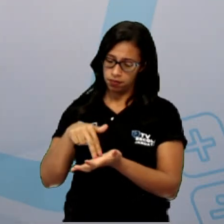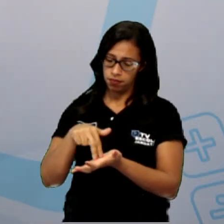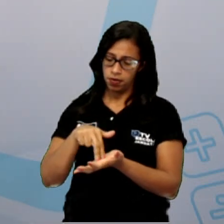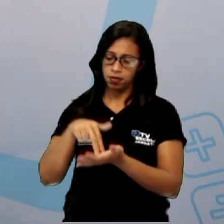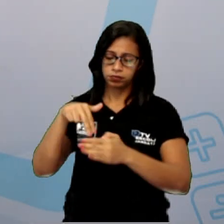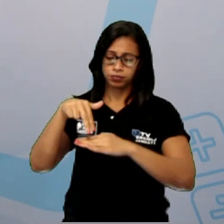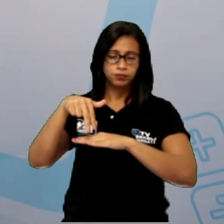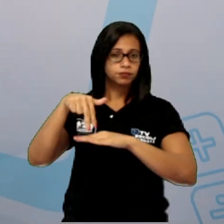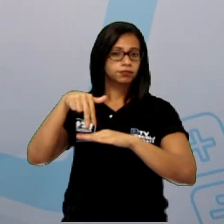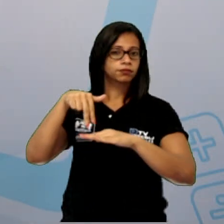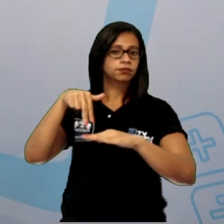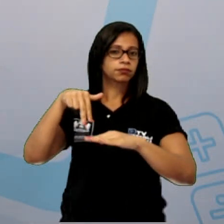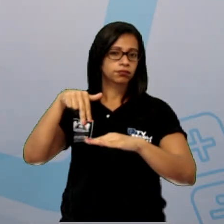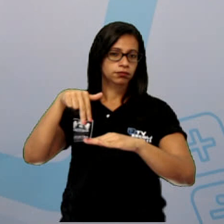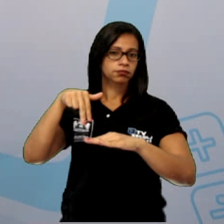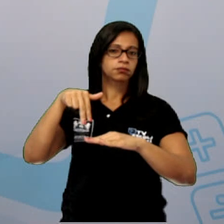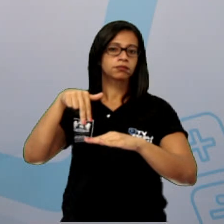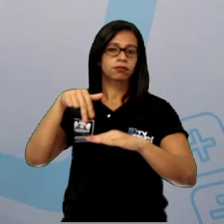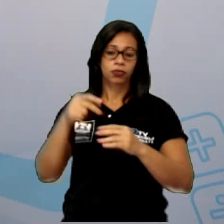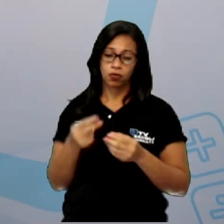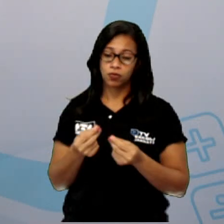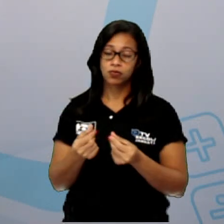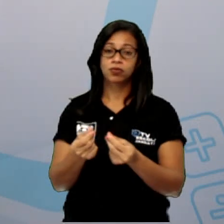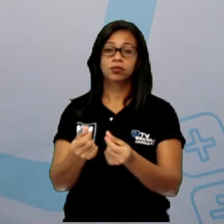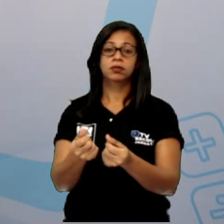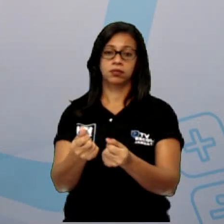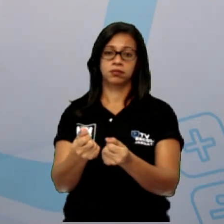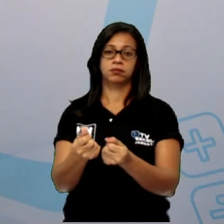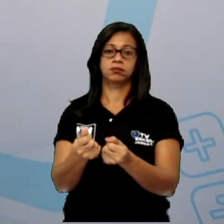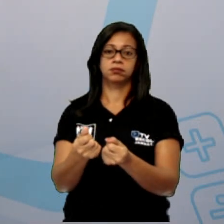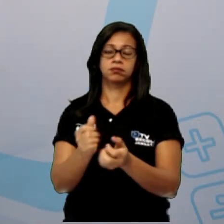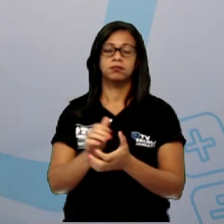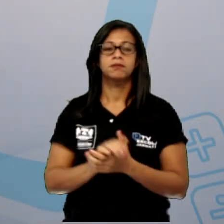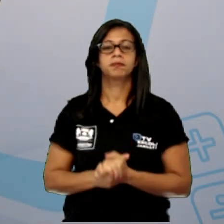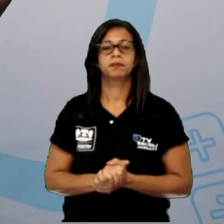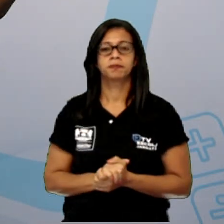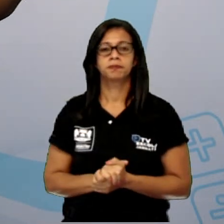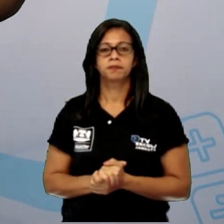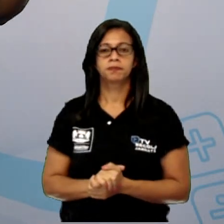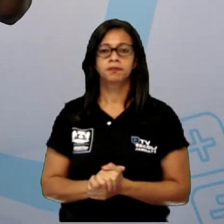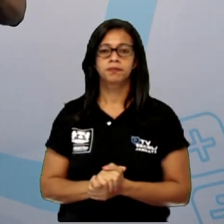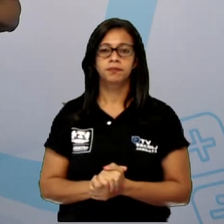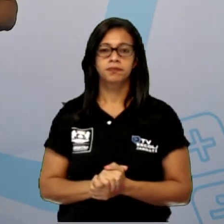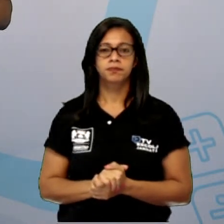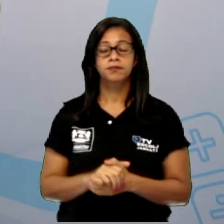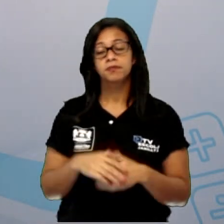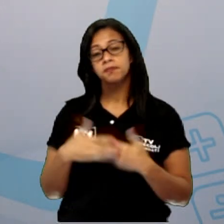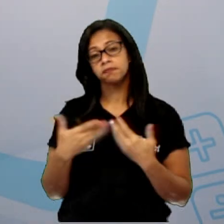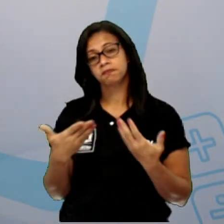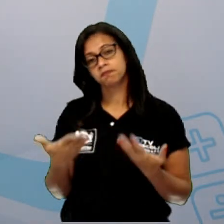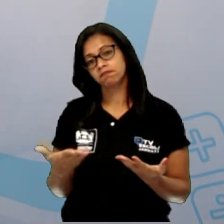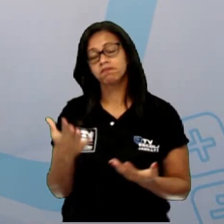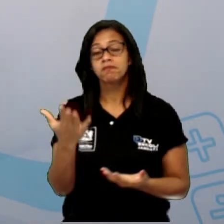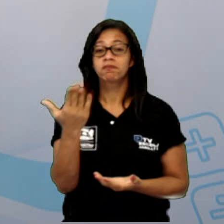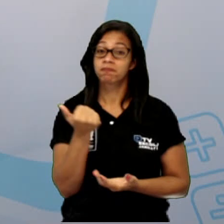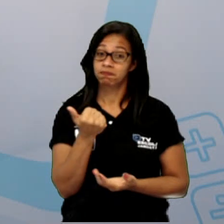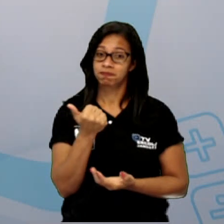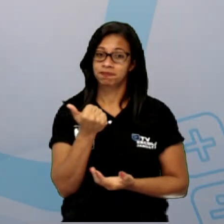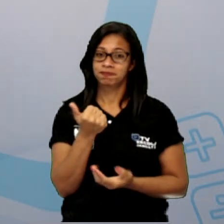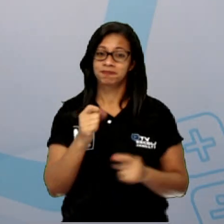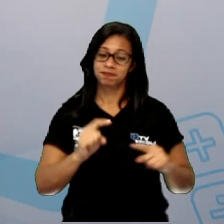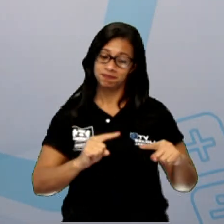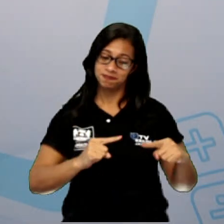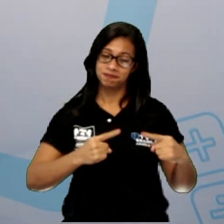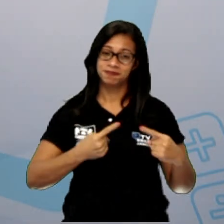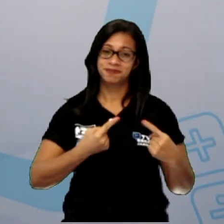são construídas a partir do solo. Vamos agora para aquele momento. Eu gosto